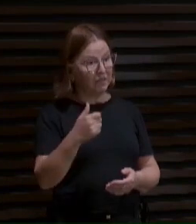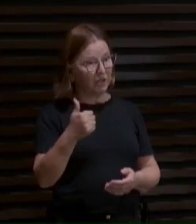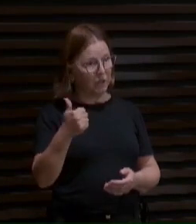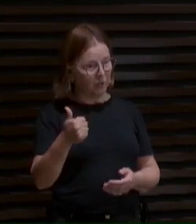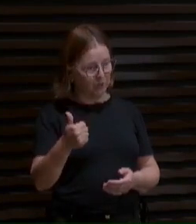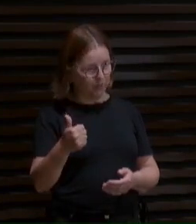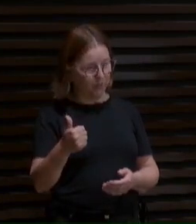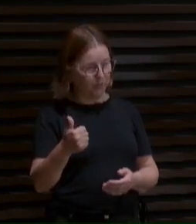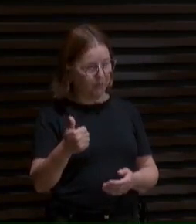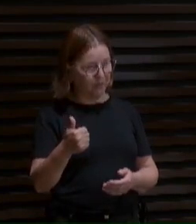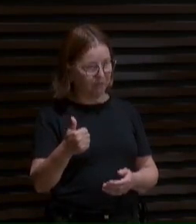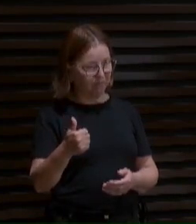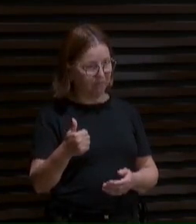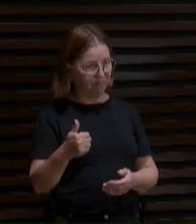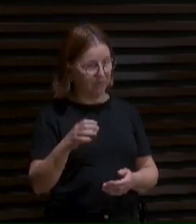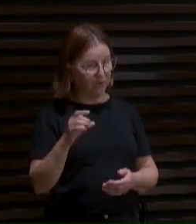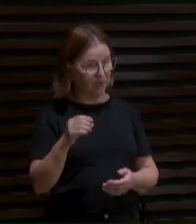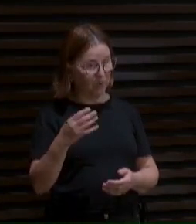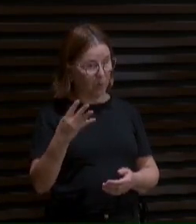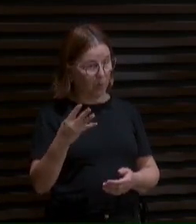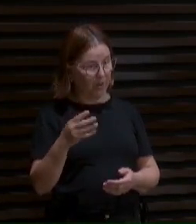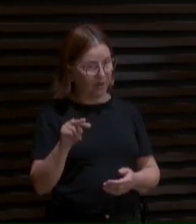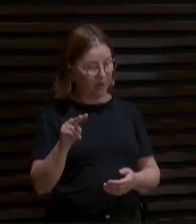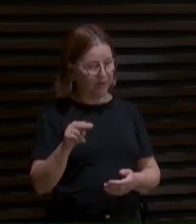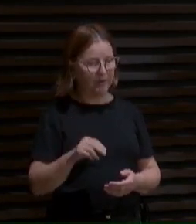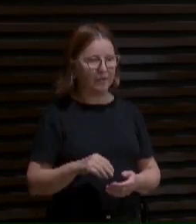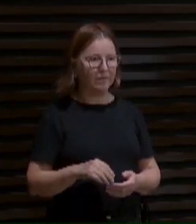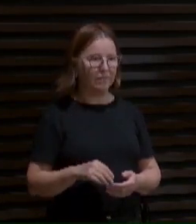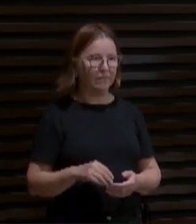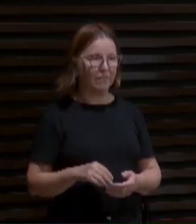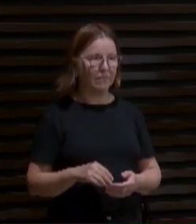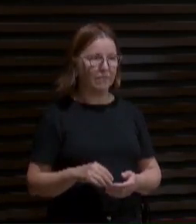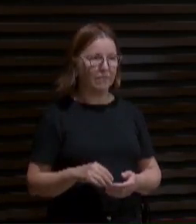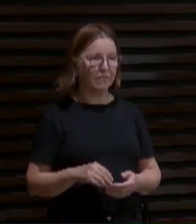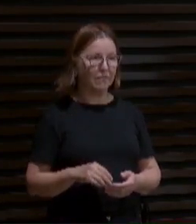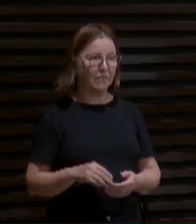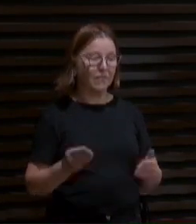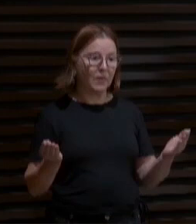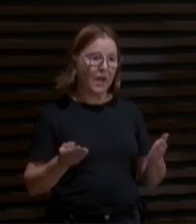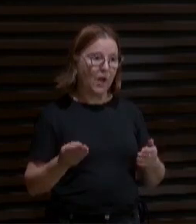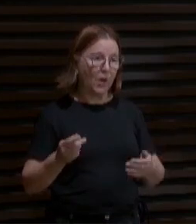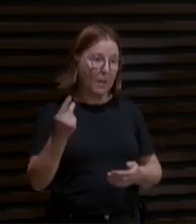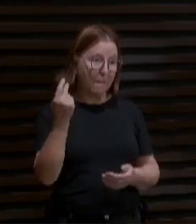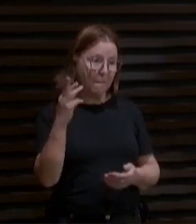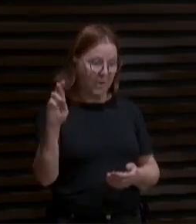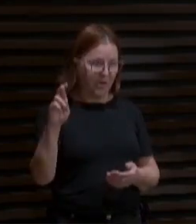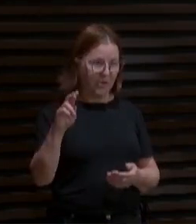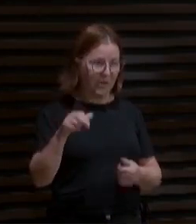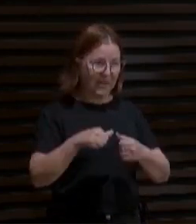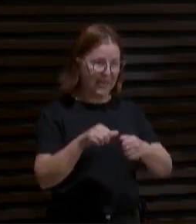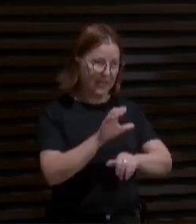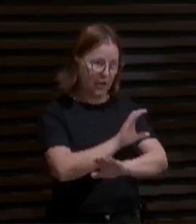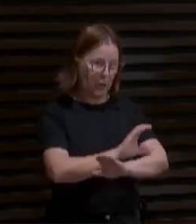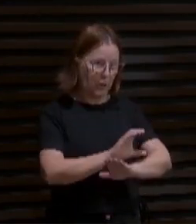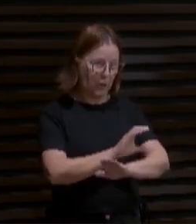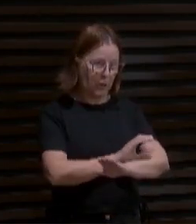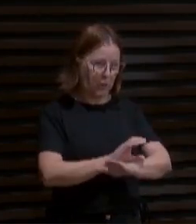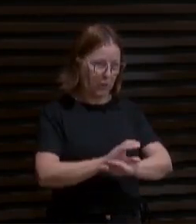A coisa é muito pior agora, nessa cultura da